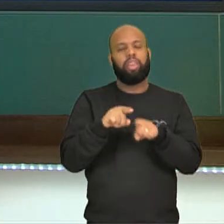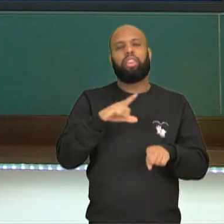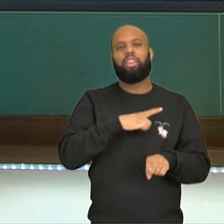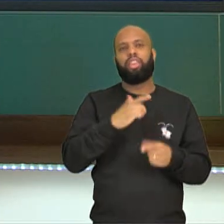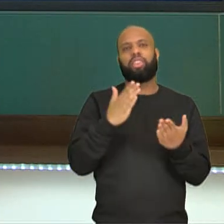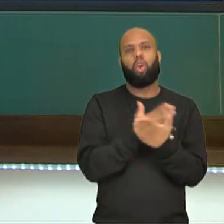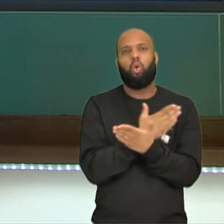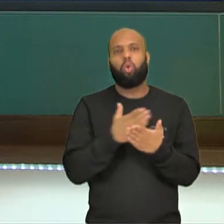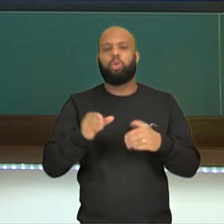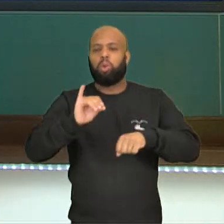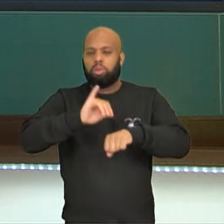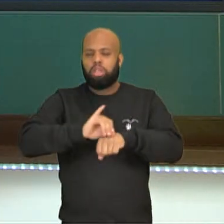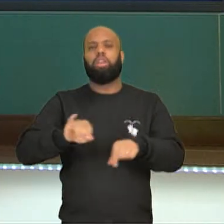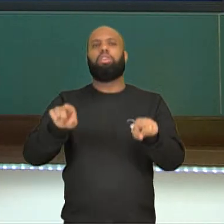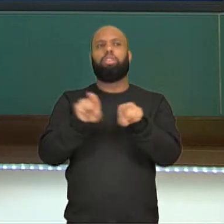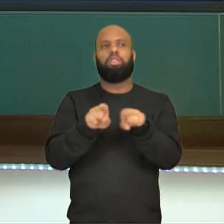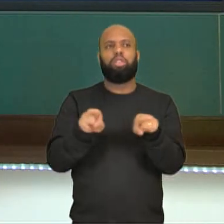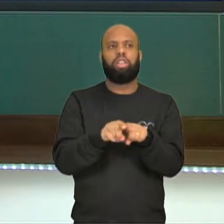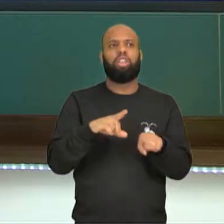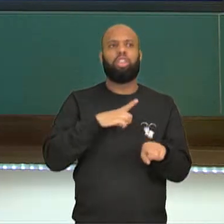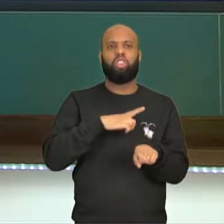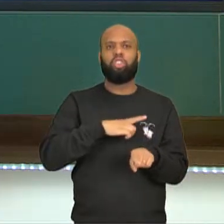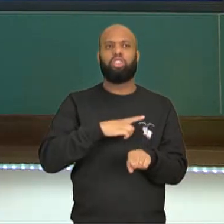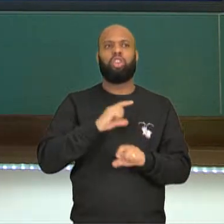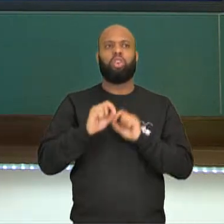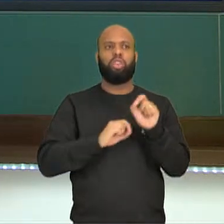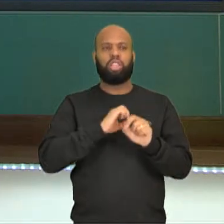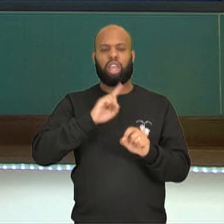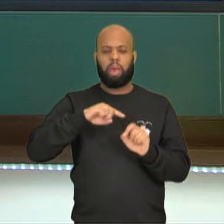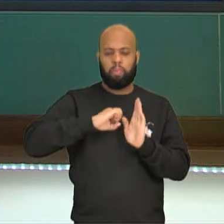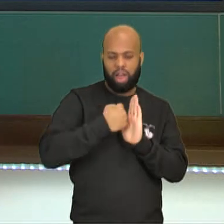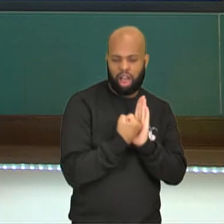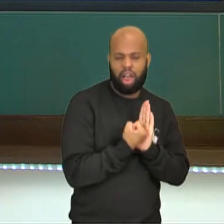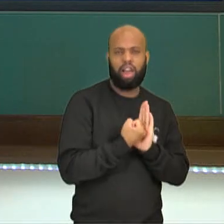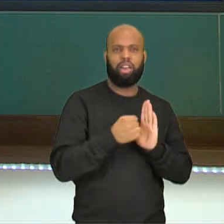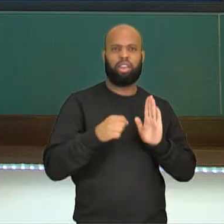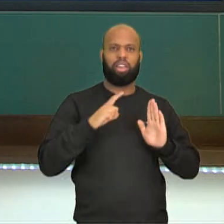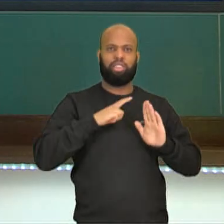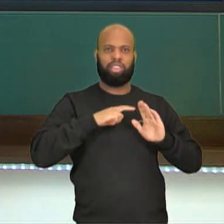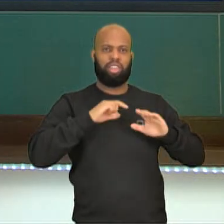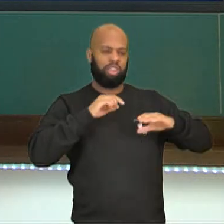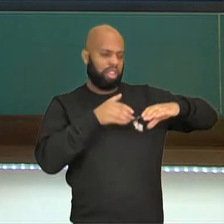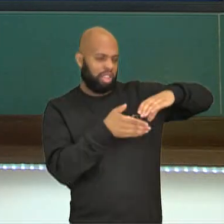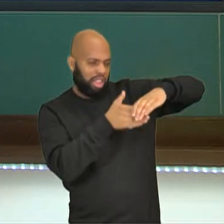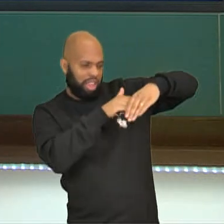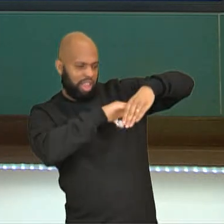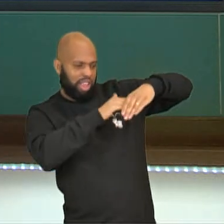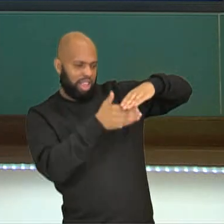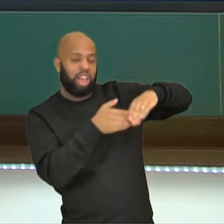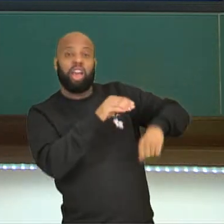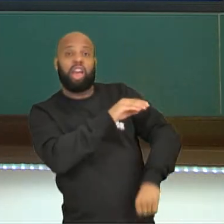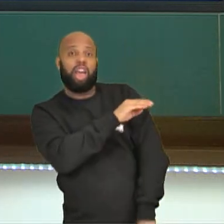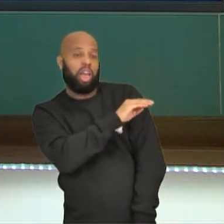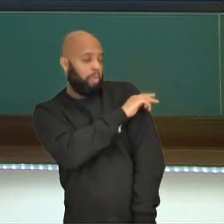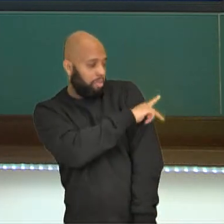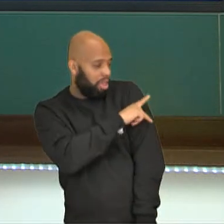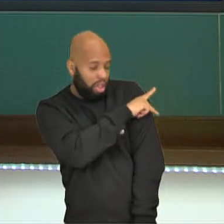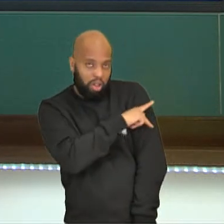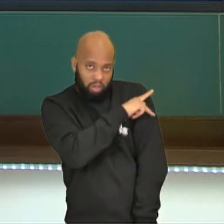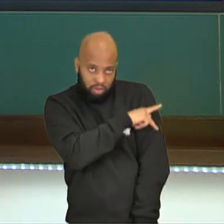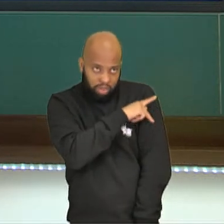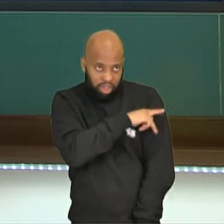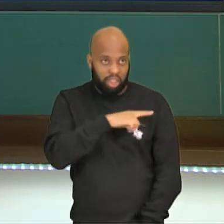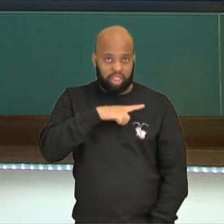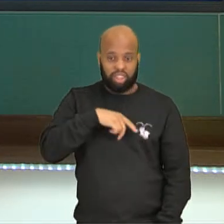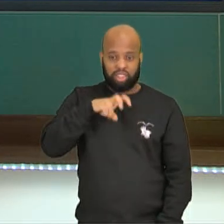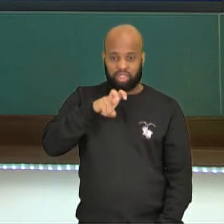lascas de carvão, marcas de carvão nas cavernas do Piauí, no Parque Nacional da Serra Capivara, com mais de